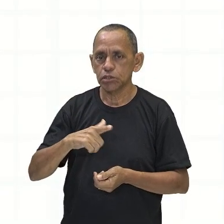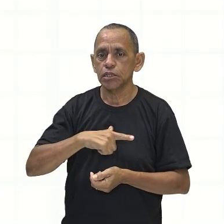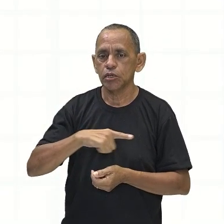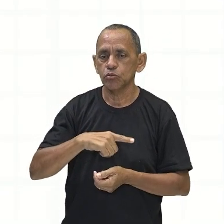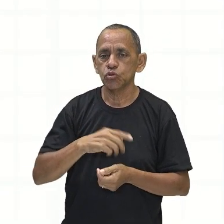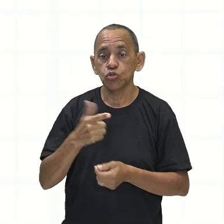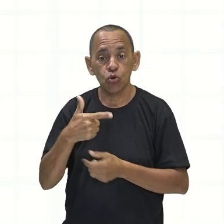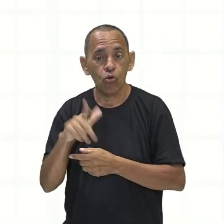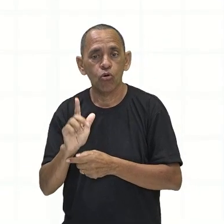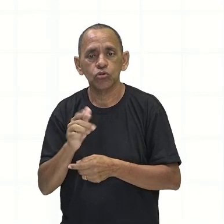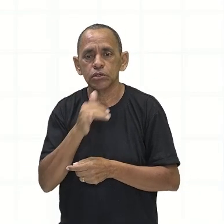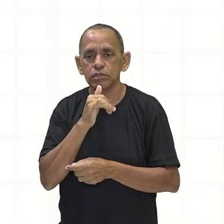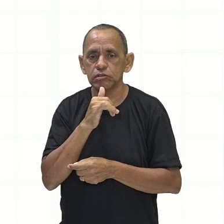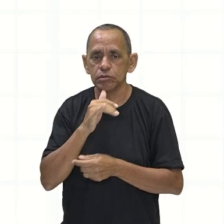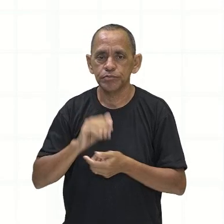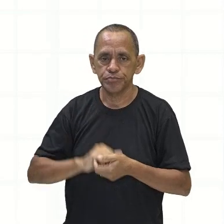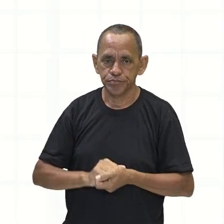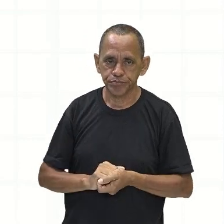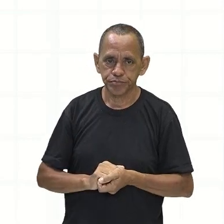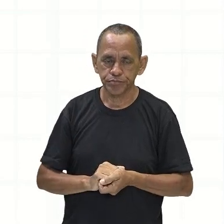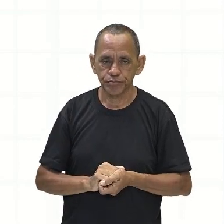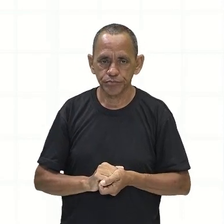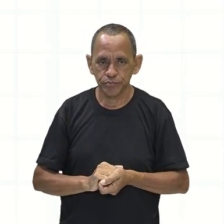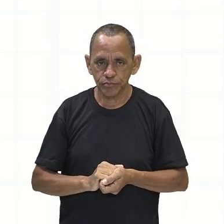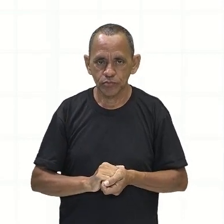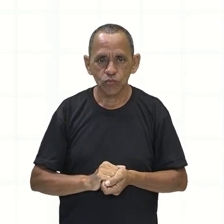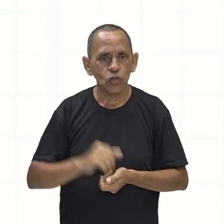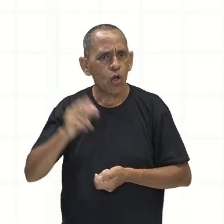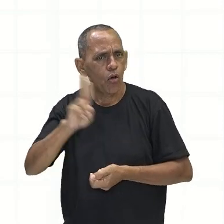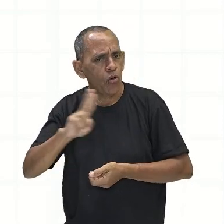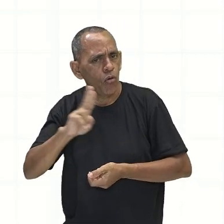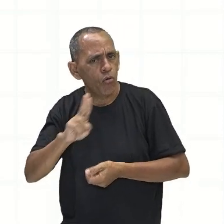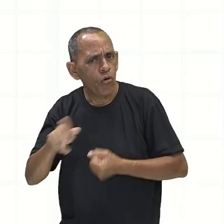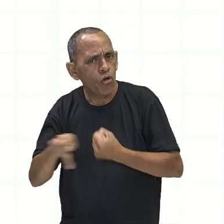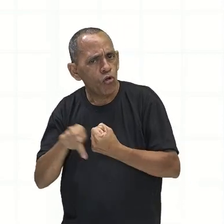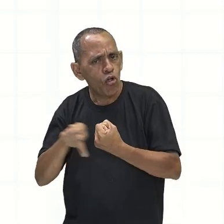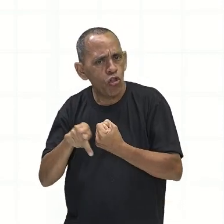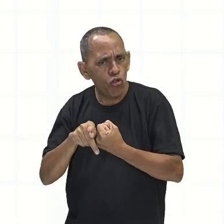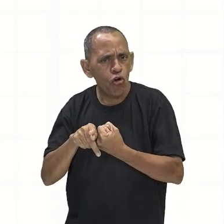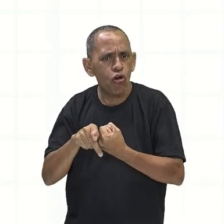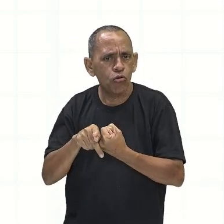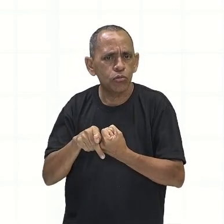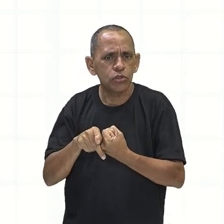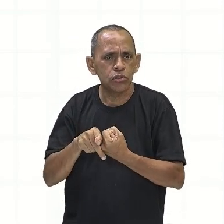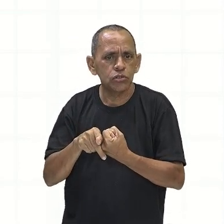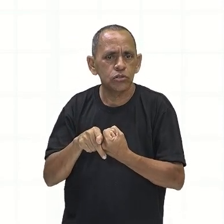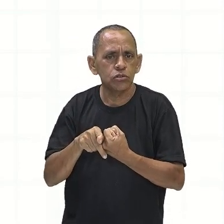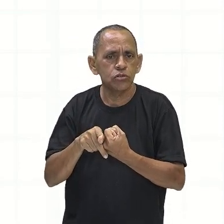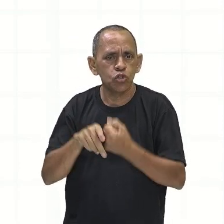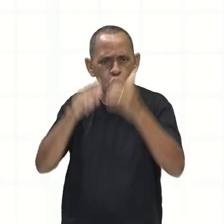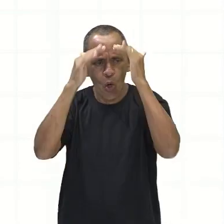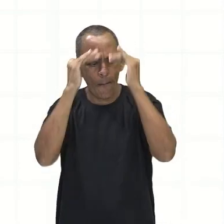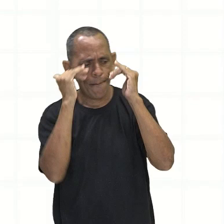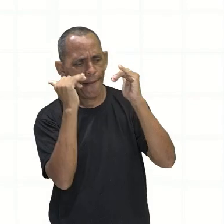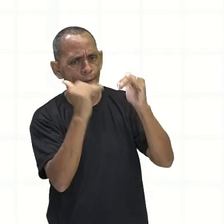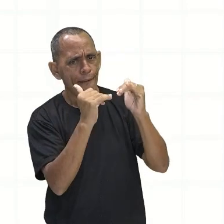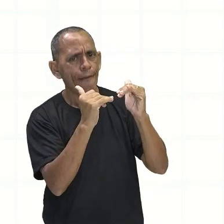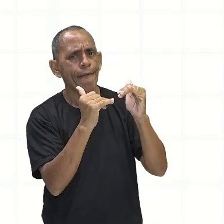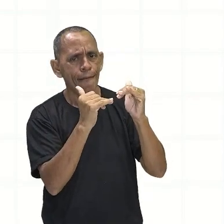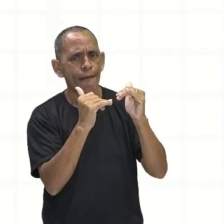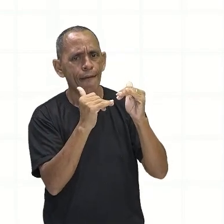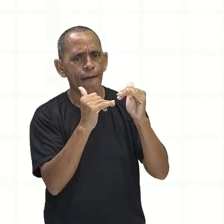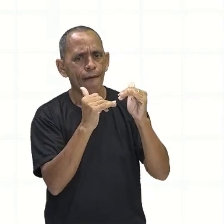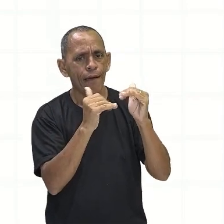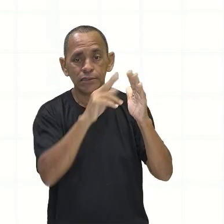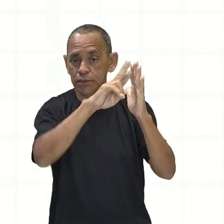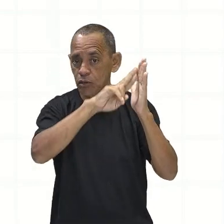vocês. Olha só. Então temos aqui, o uso dos pronomes oblíquos, eles obedecem a alguns parâmetros. O pronome